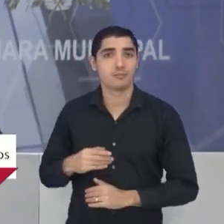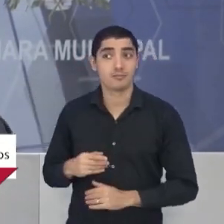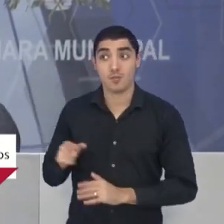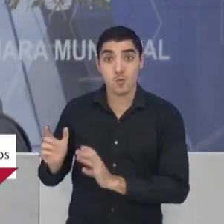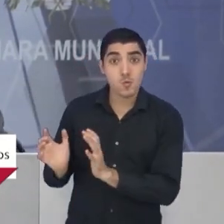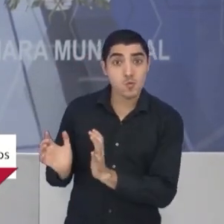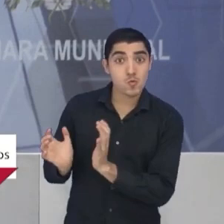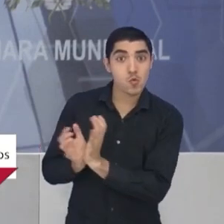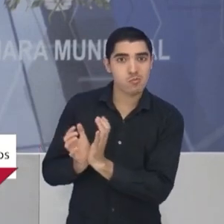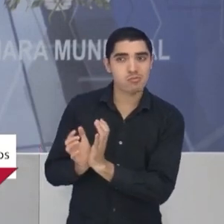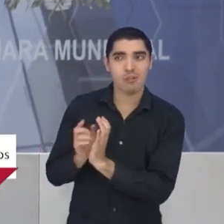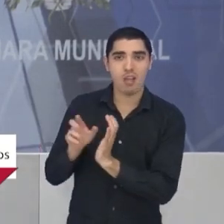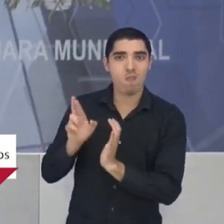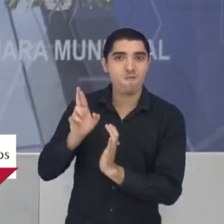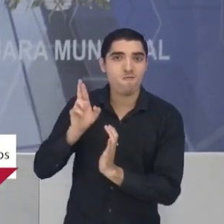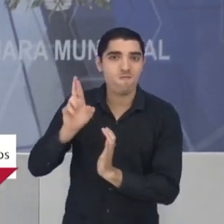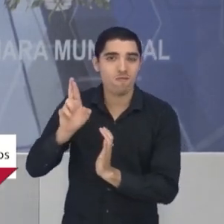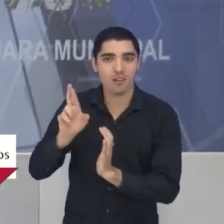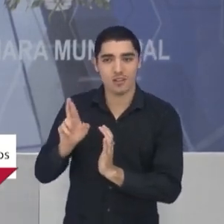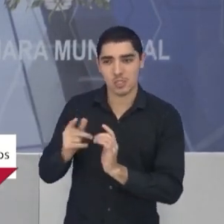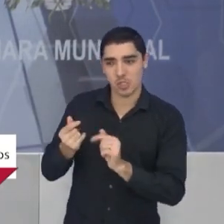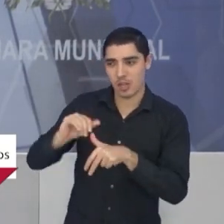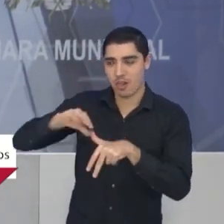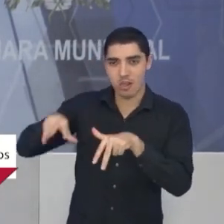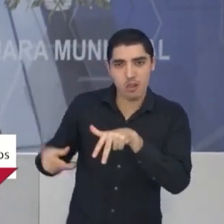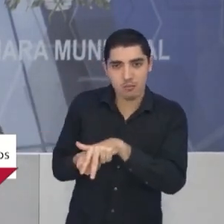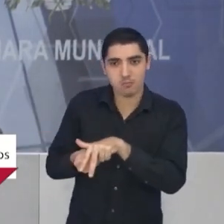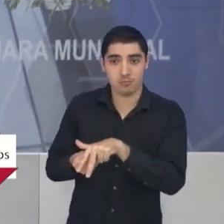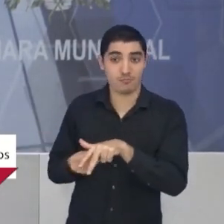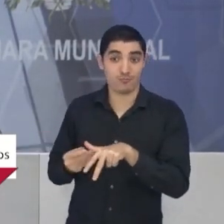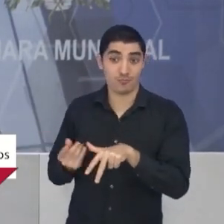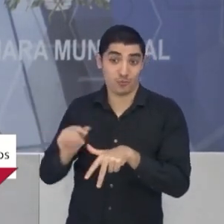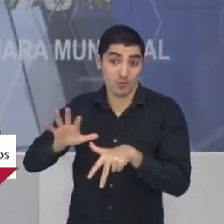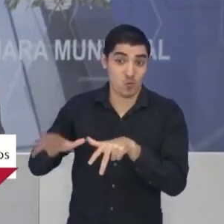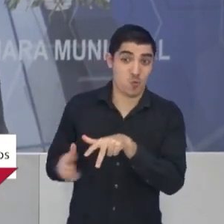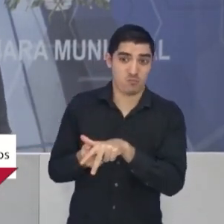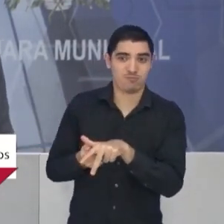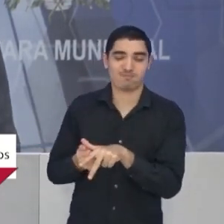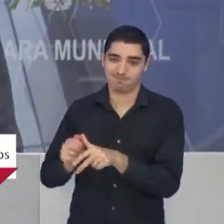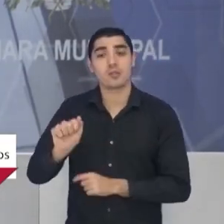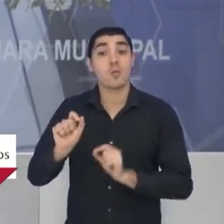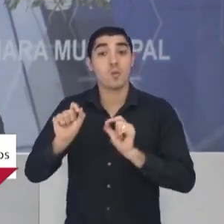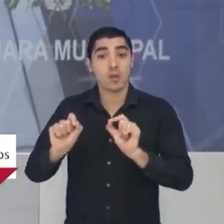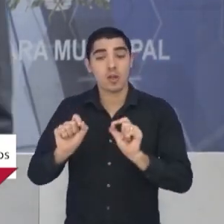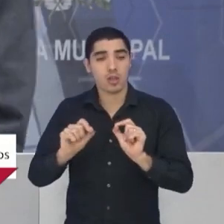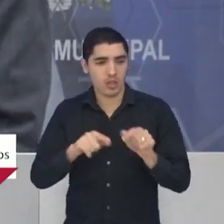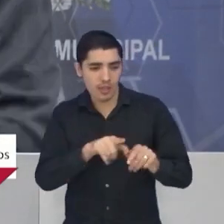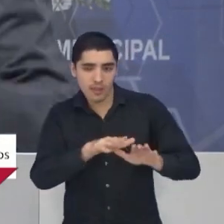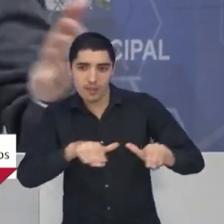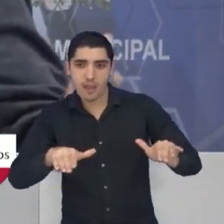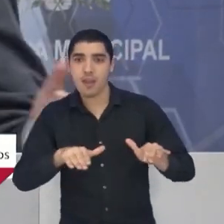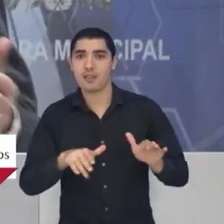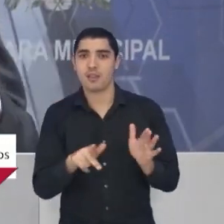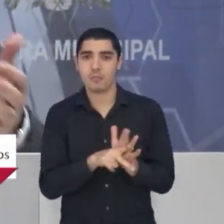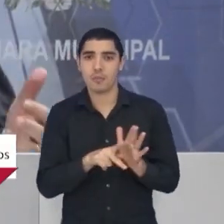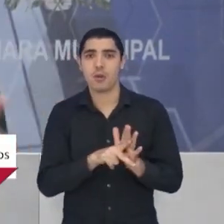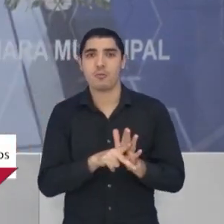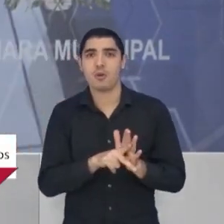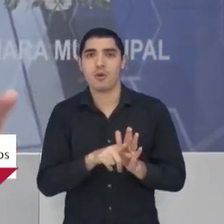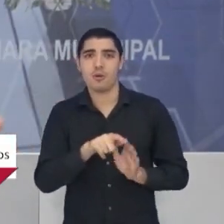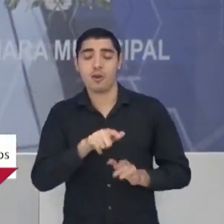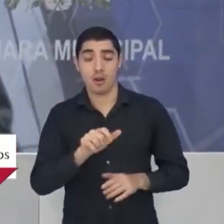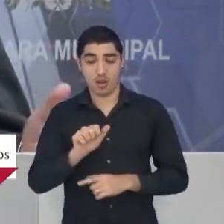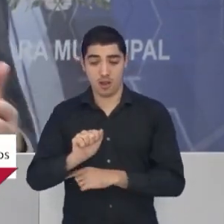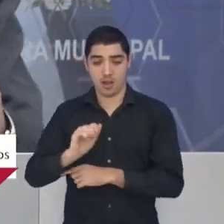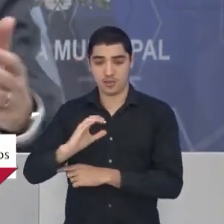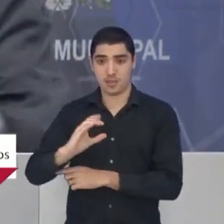disputar um um um contrato de gestão de uma unidade de saúde qualquer do seu município que é uma coisa mais Espetacular de uma CD